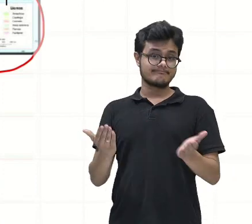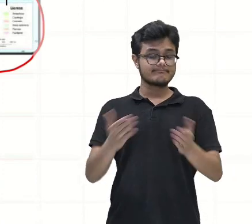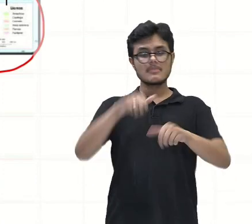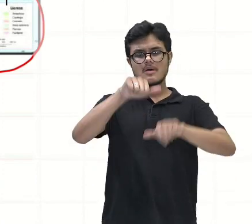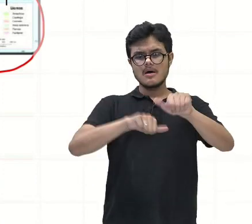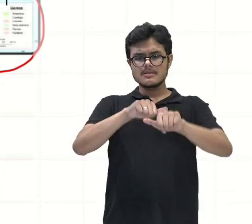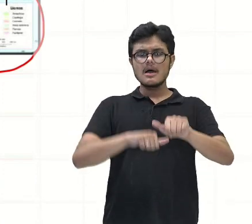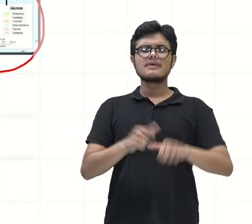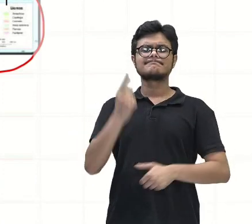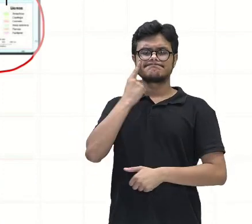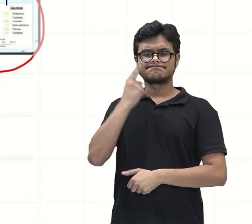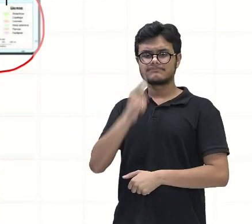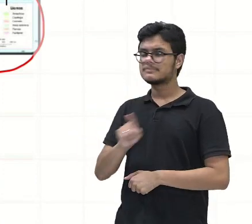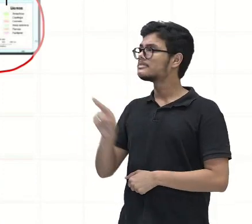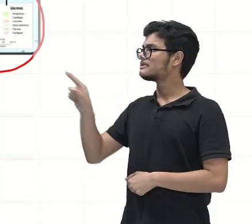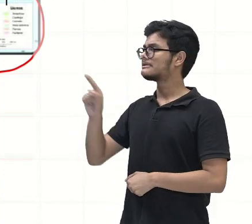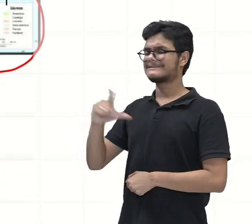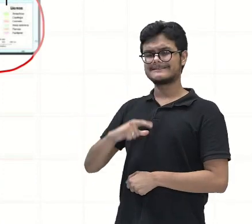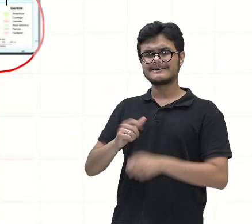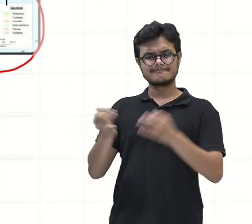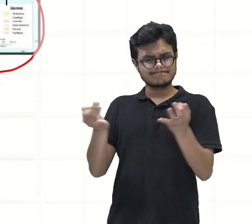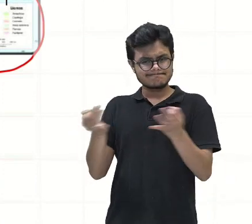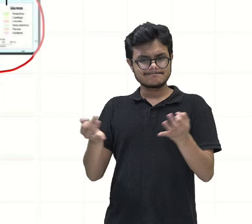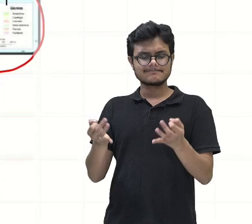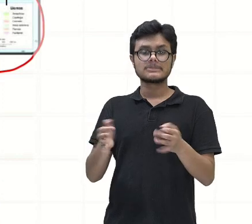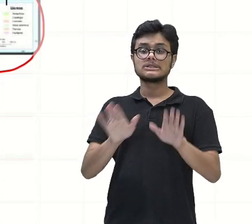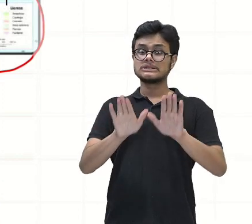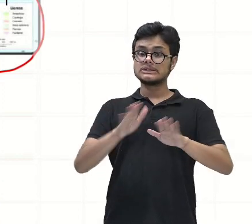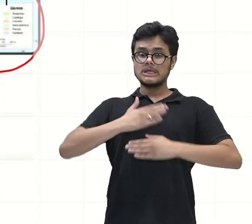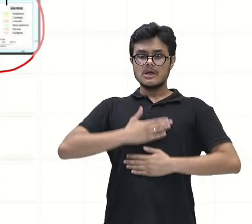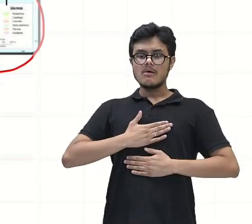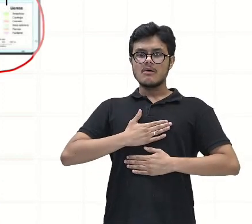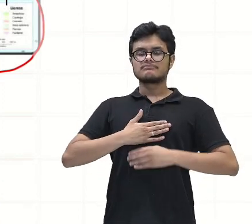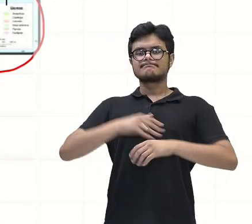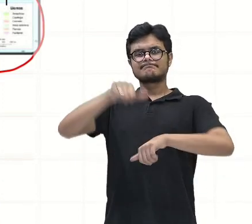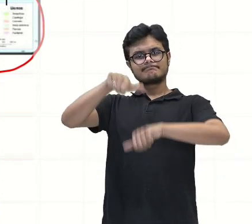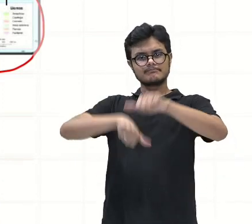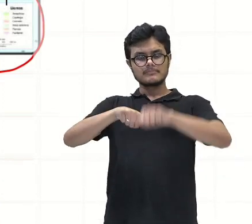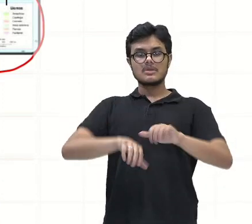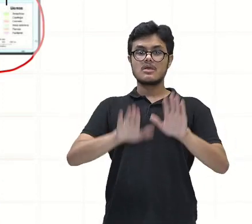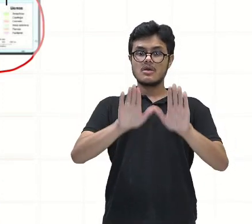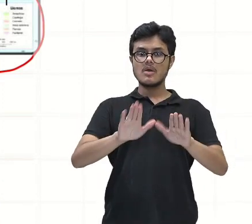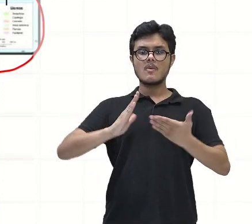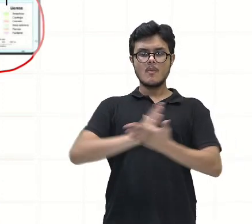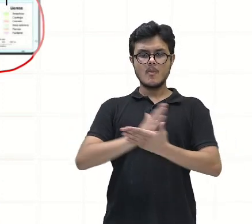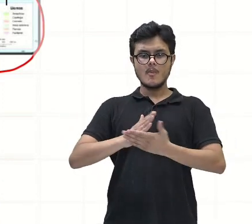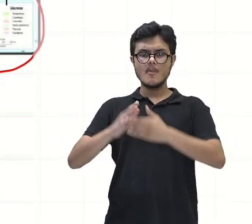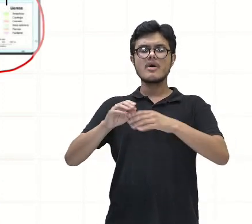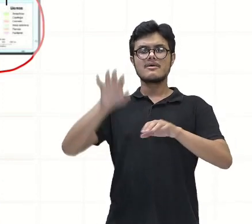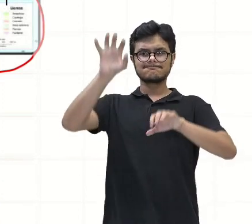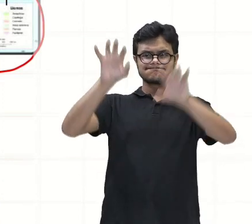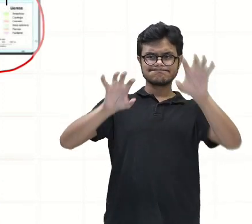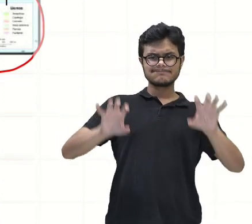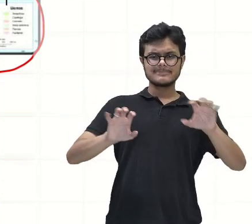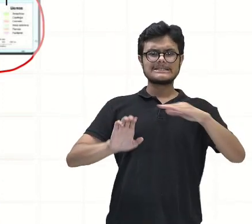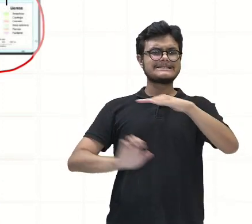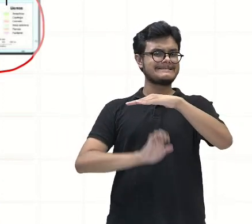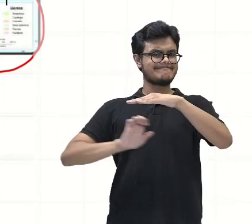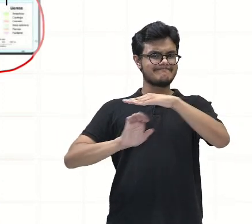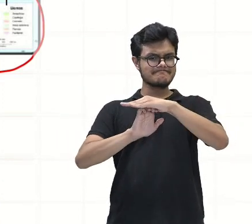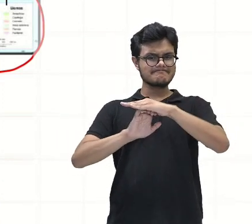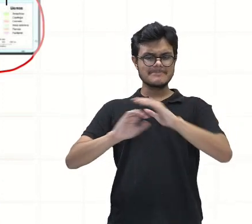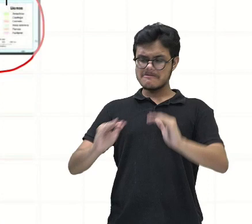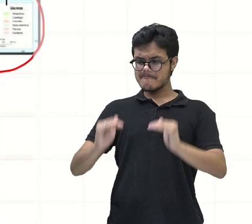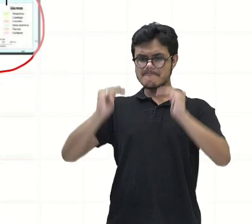observando com mais atenção aqui o mapa né Lembrando que os estabelecimentos que são empresas de grande porte né